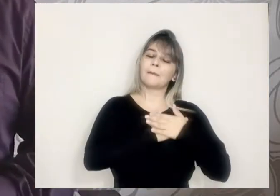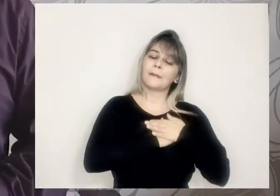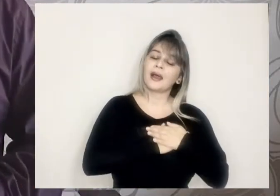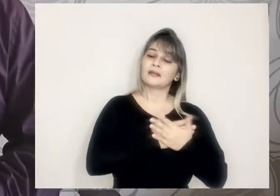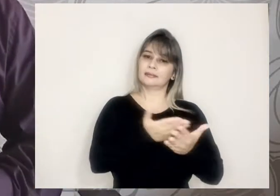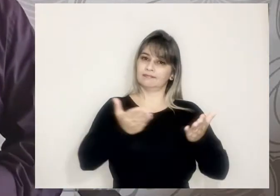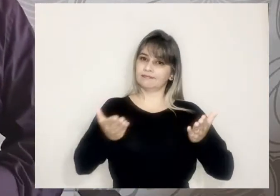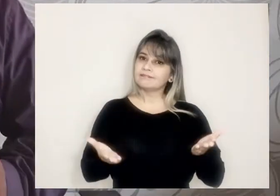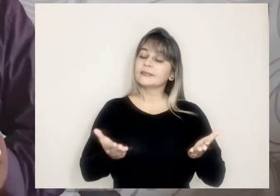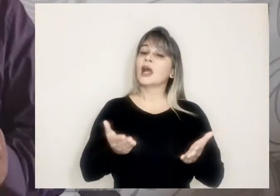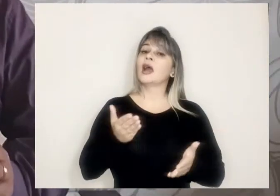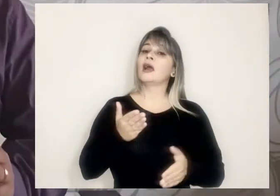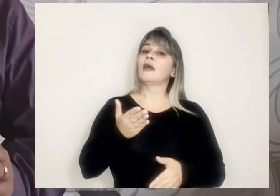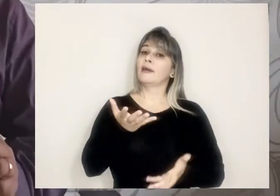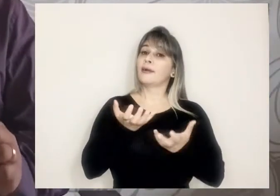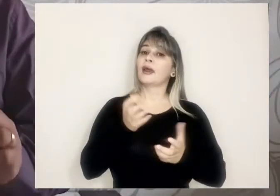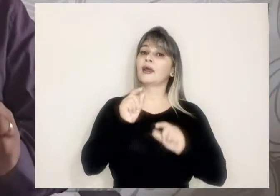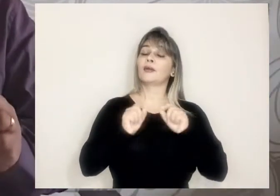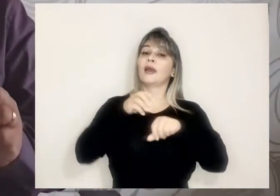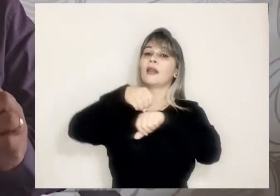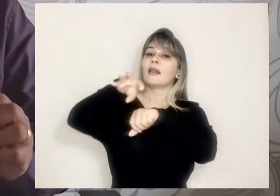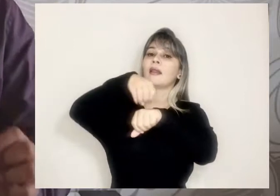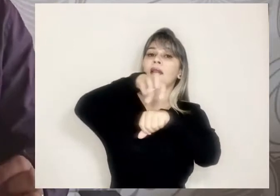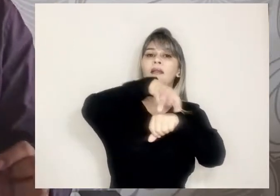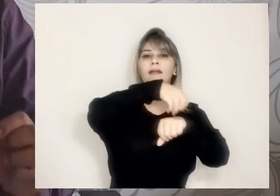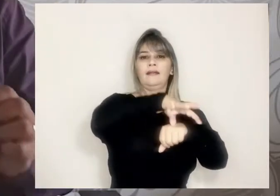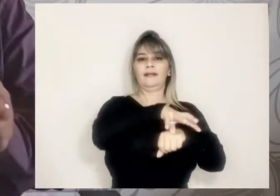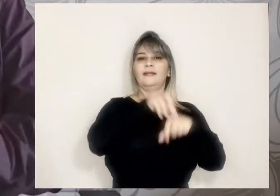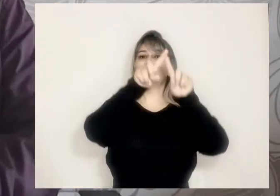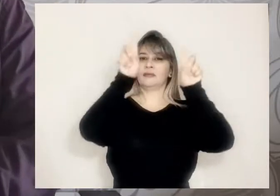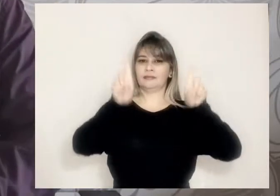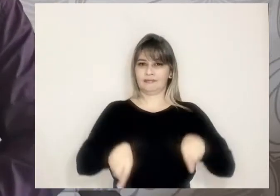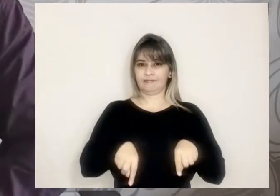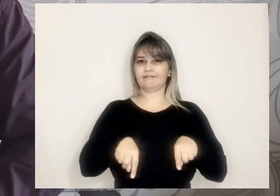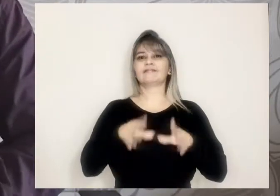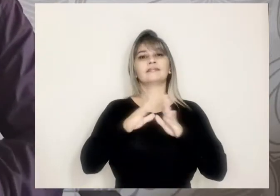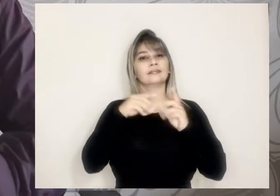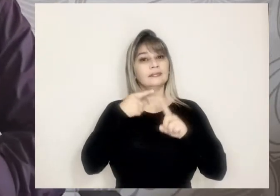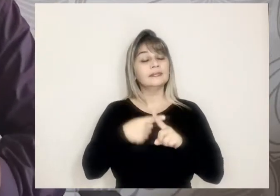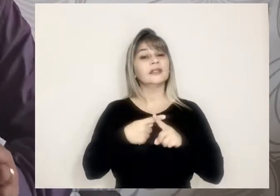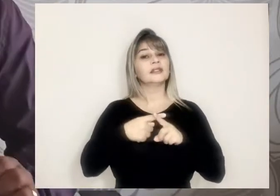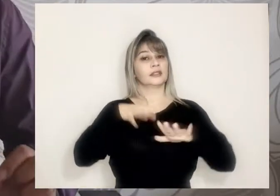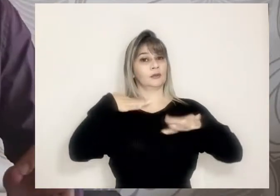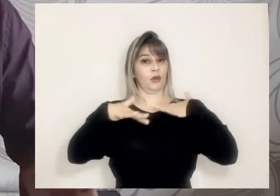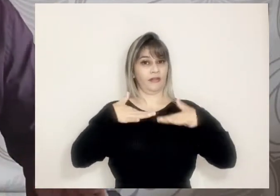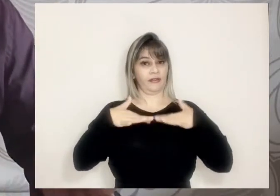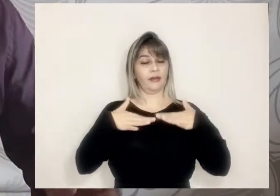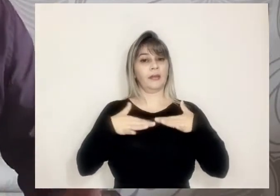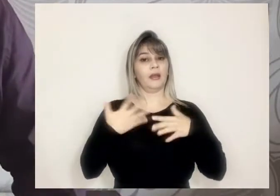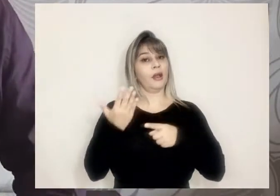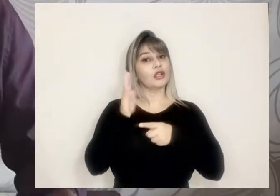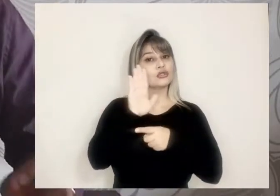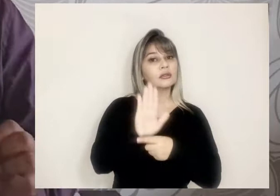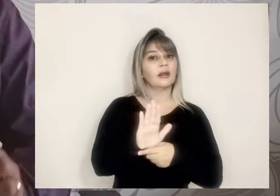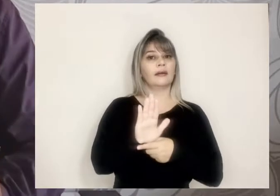gostaria de também lembrar vocês sobre as atividades e os projetos da igreja que estão sendo executados nesse